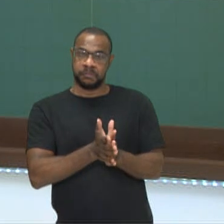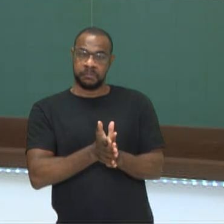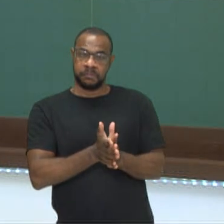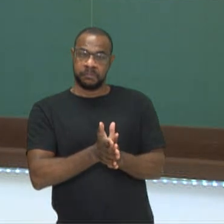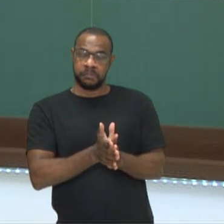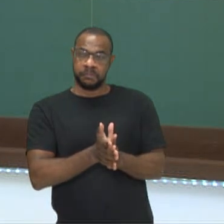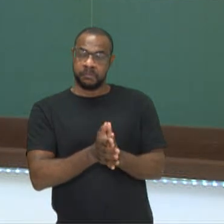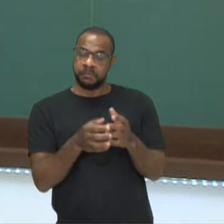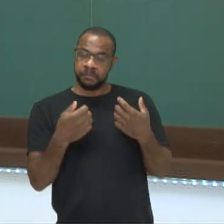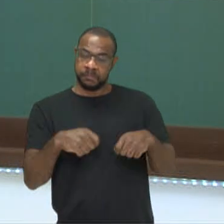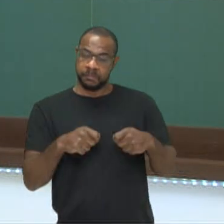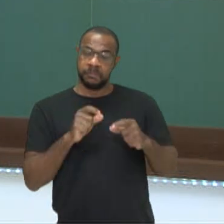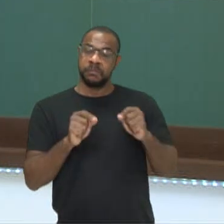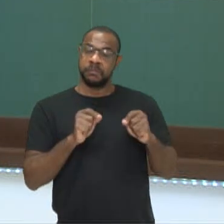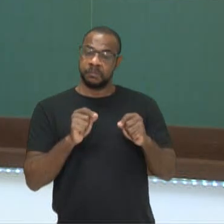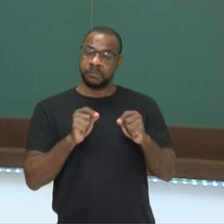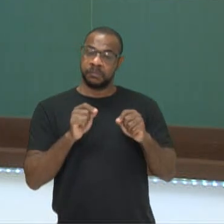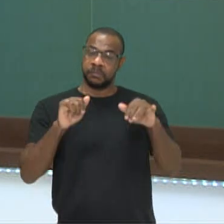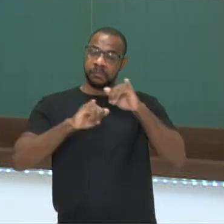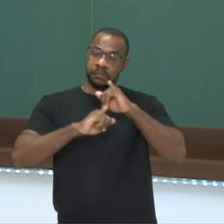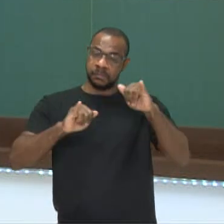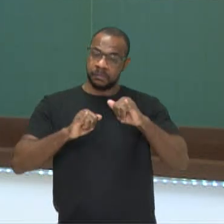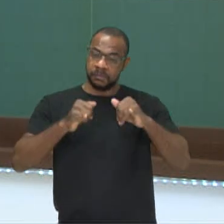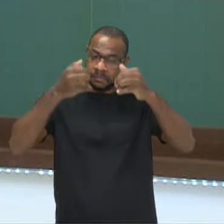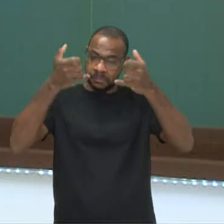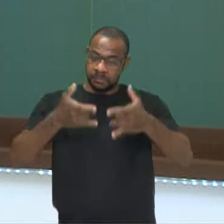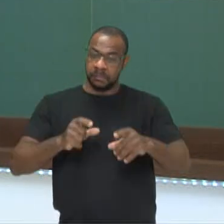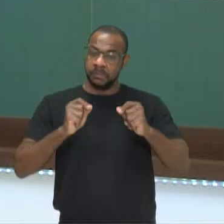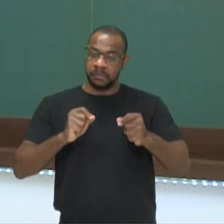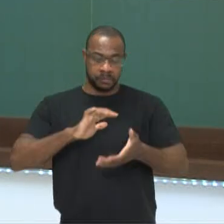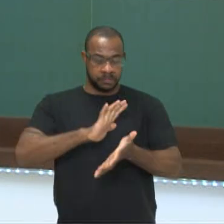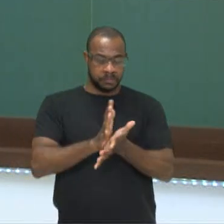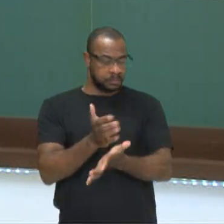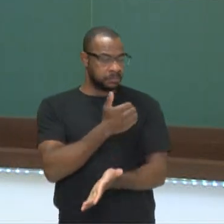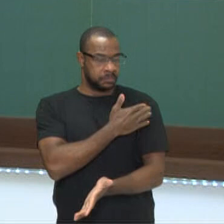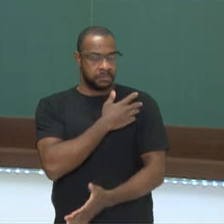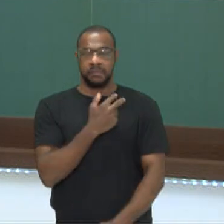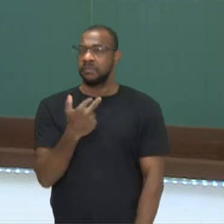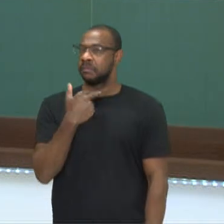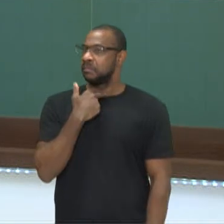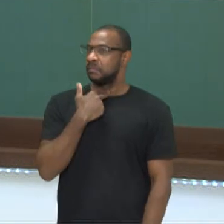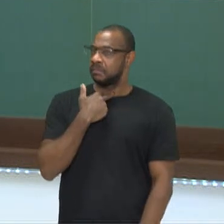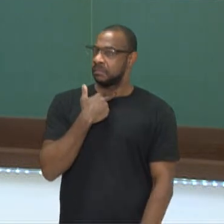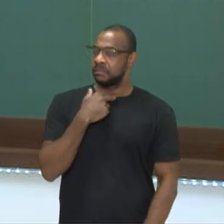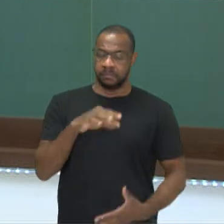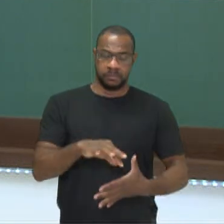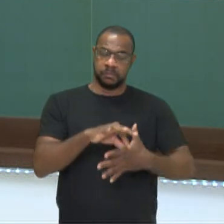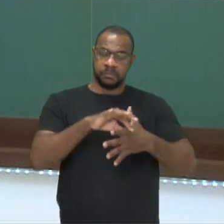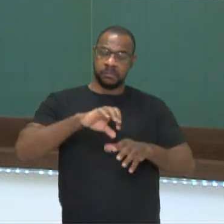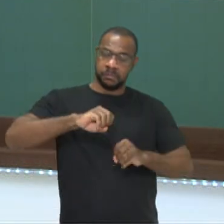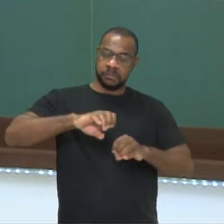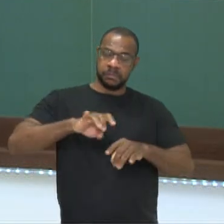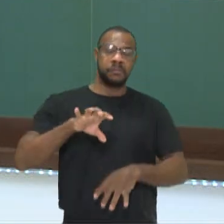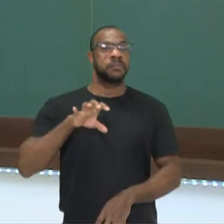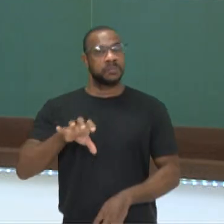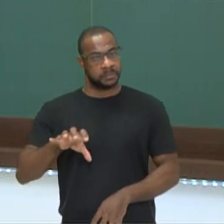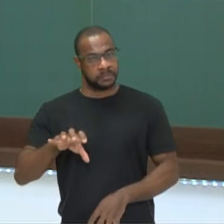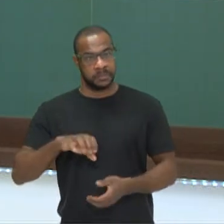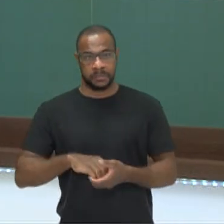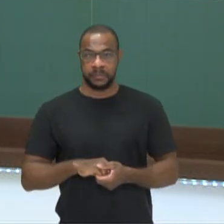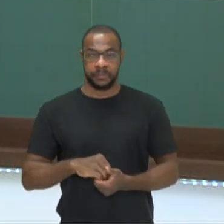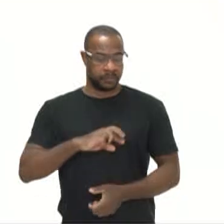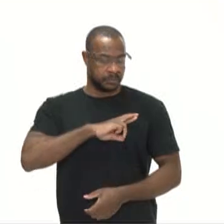ao líder se posicionar, dizendo para os seus fiéis que nenhuma religião, que inclusive a sua, não prega o